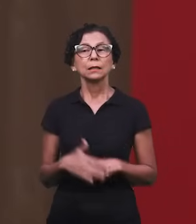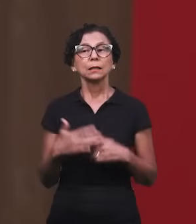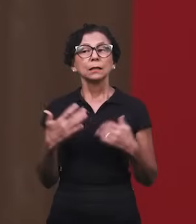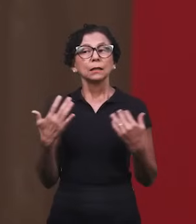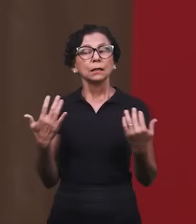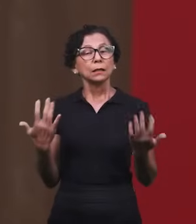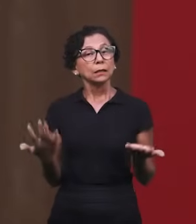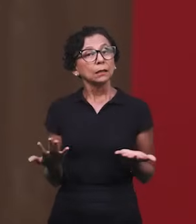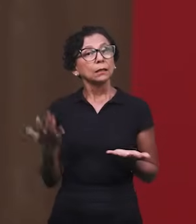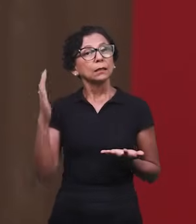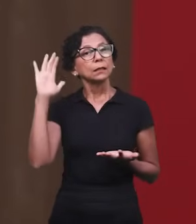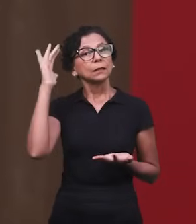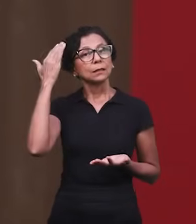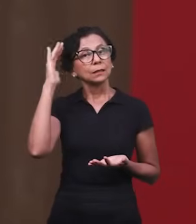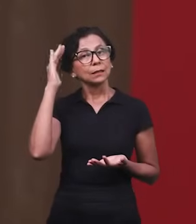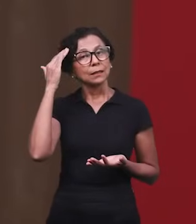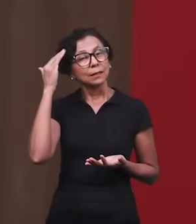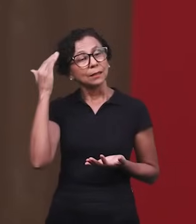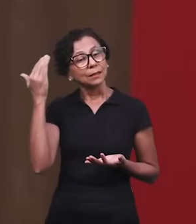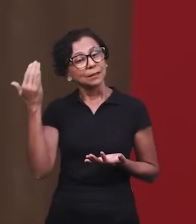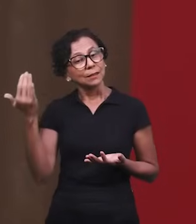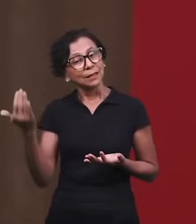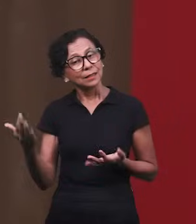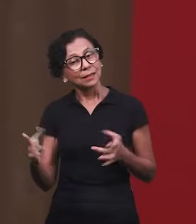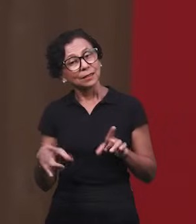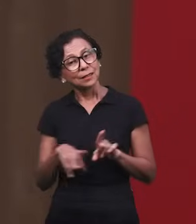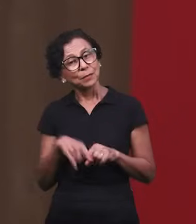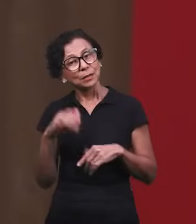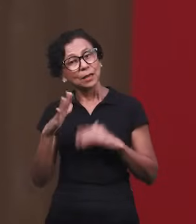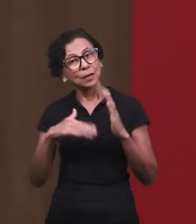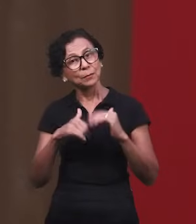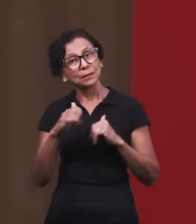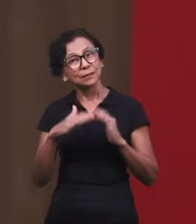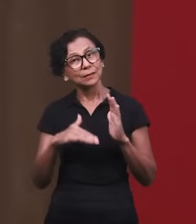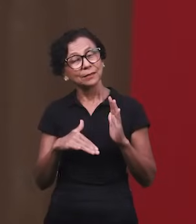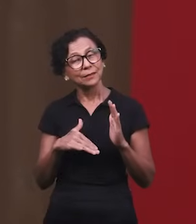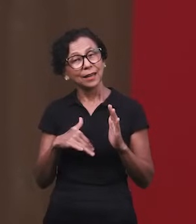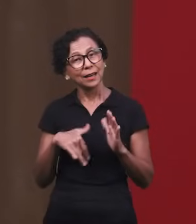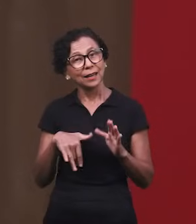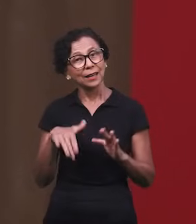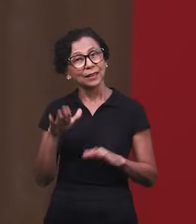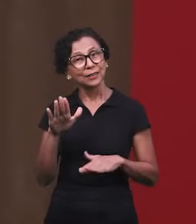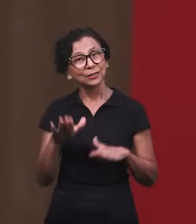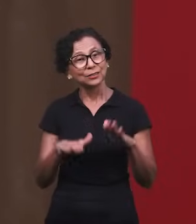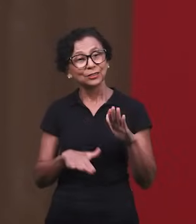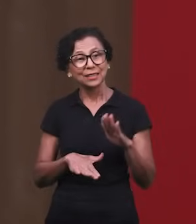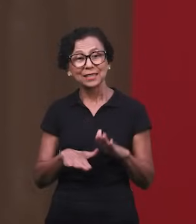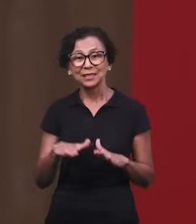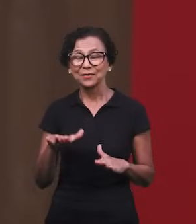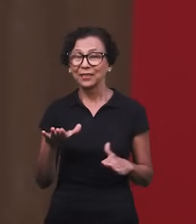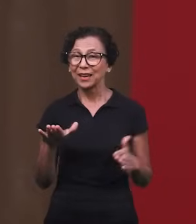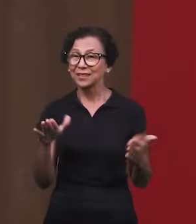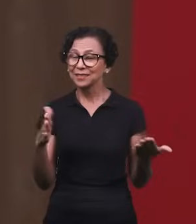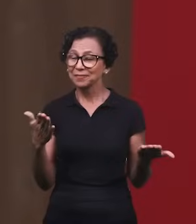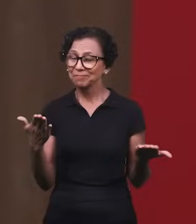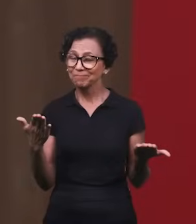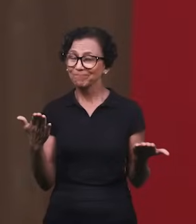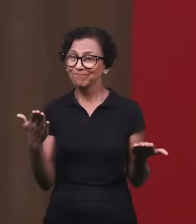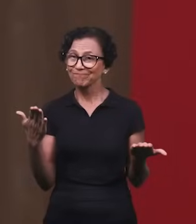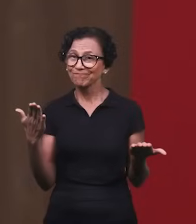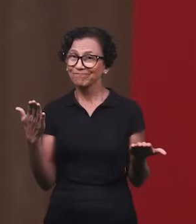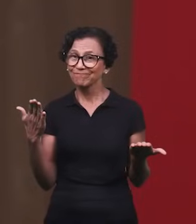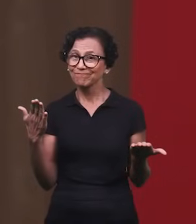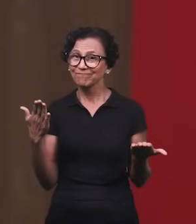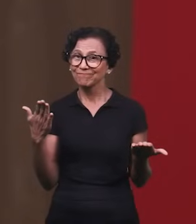também que a vocação muitas vezes não paga as contas. Isso é um problema, então é necessário